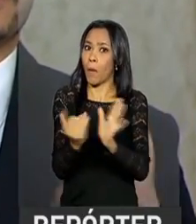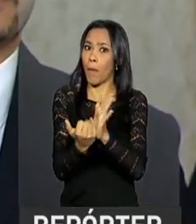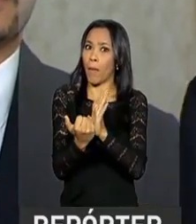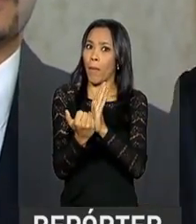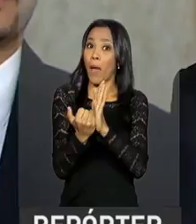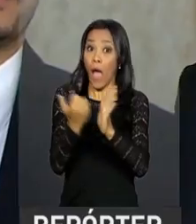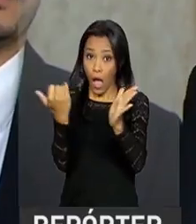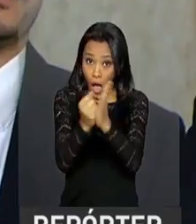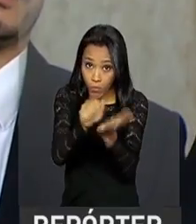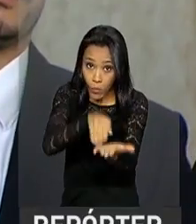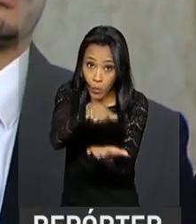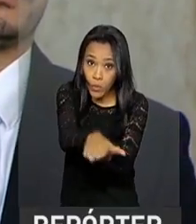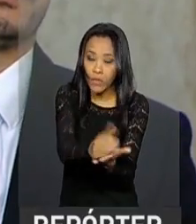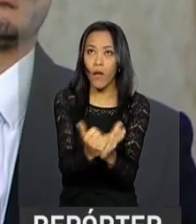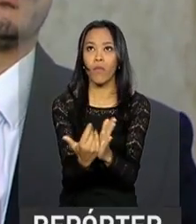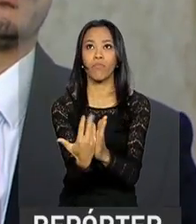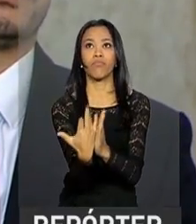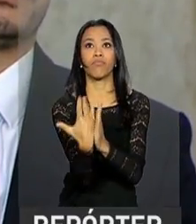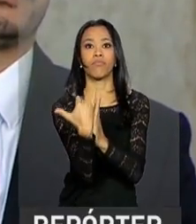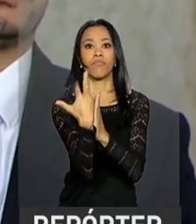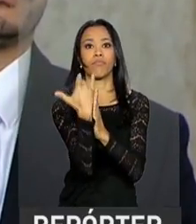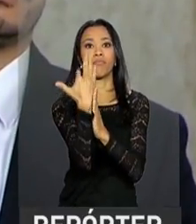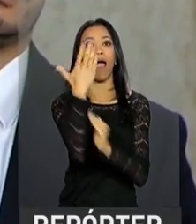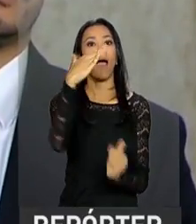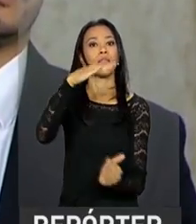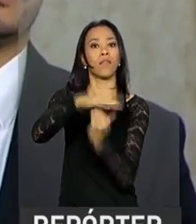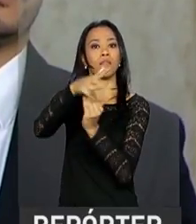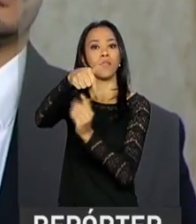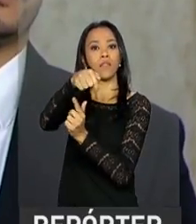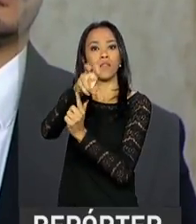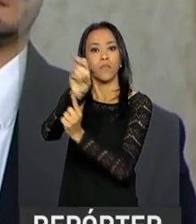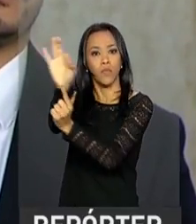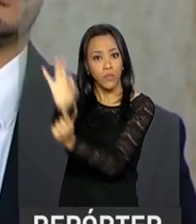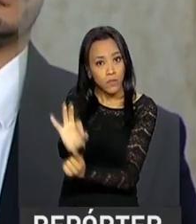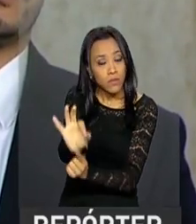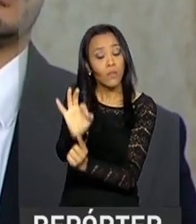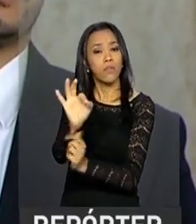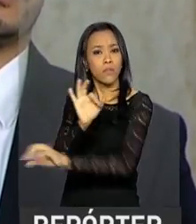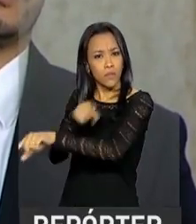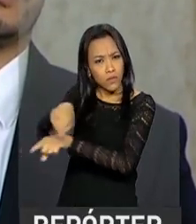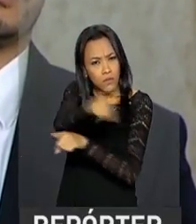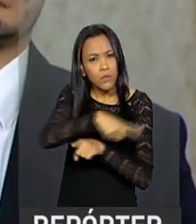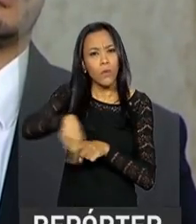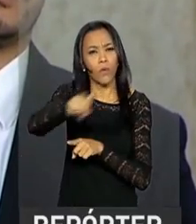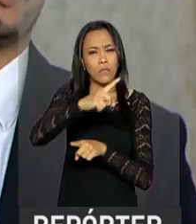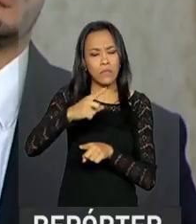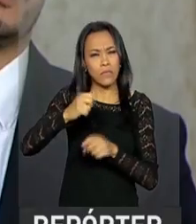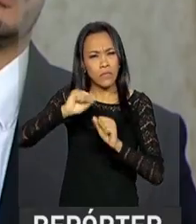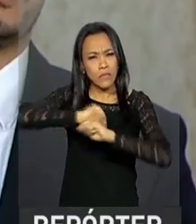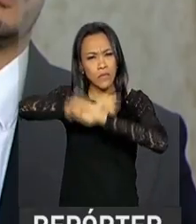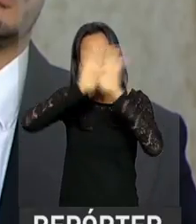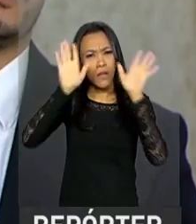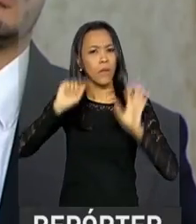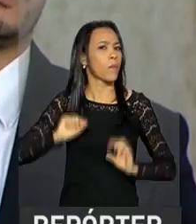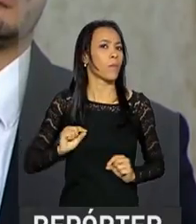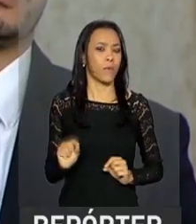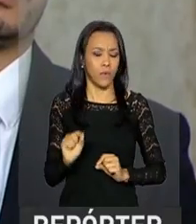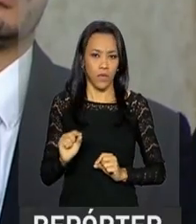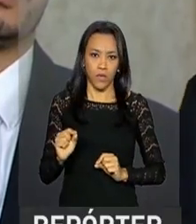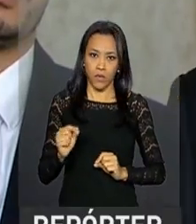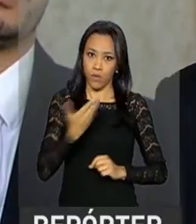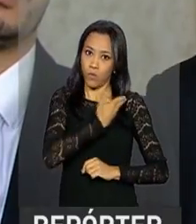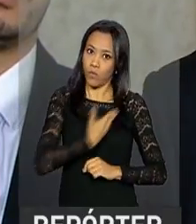multa vai subindo até um percentual de 75% para que todos possam ter muito Claras de que o governo